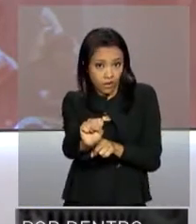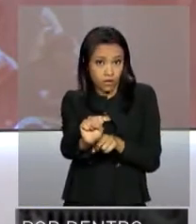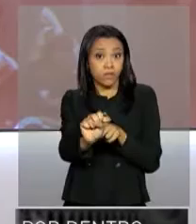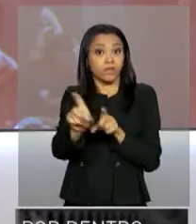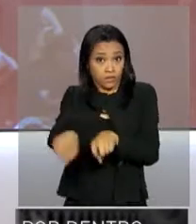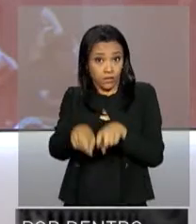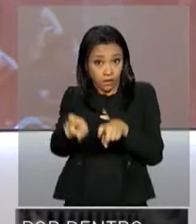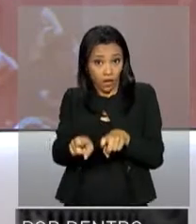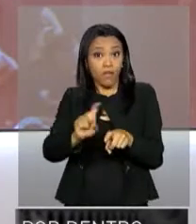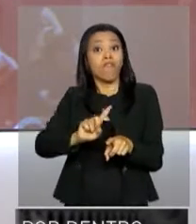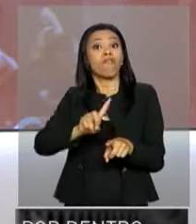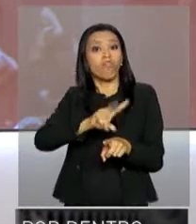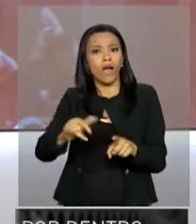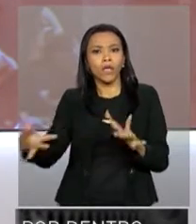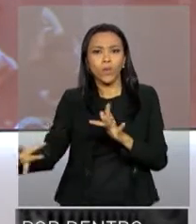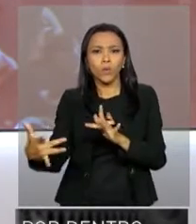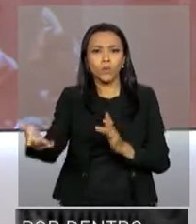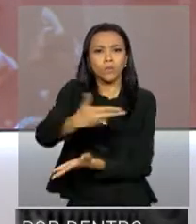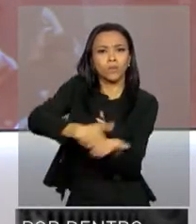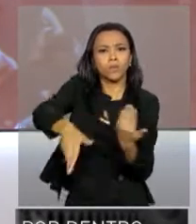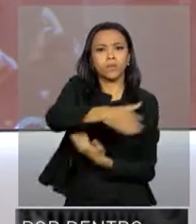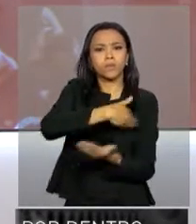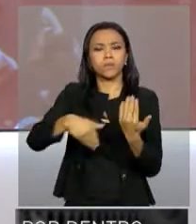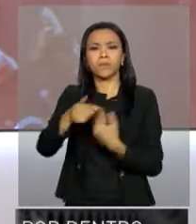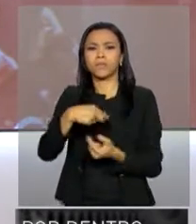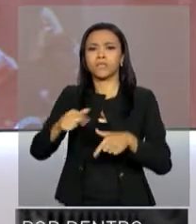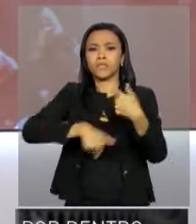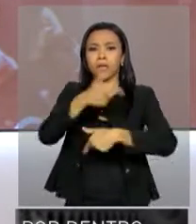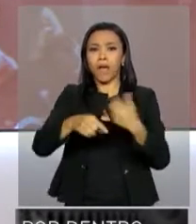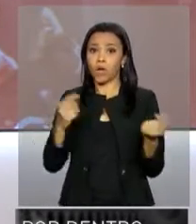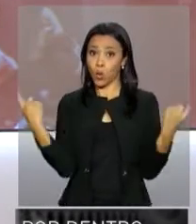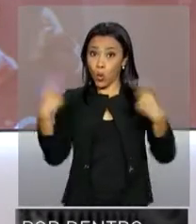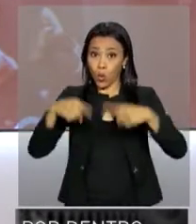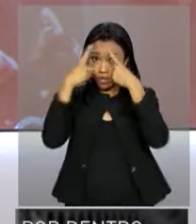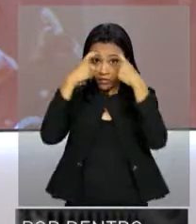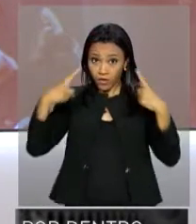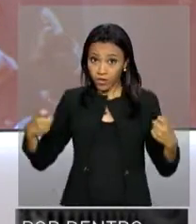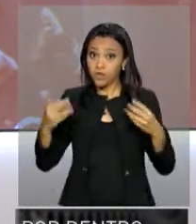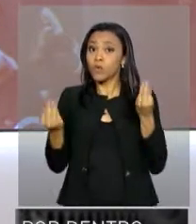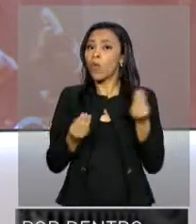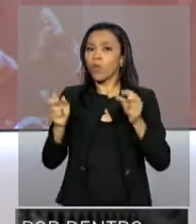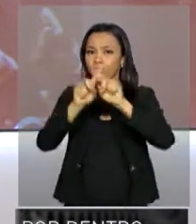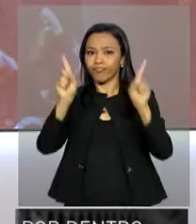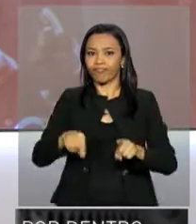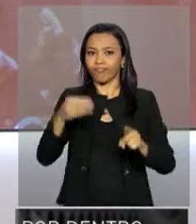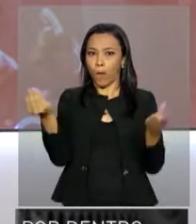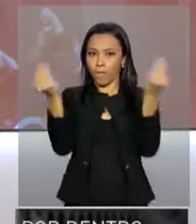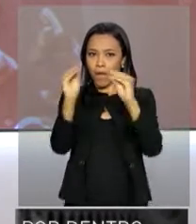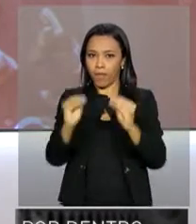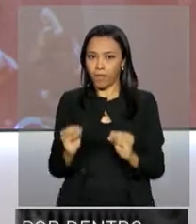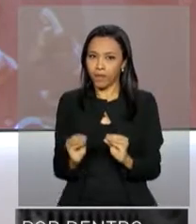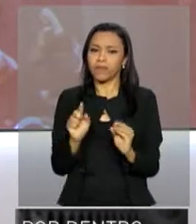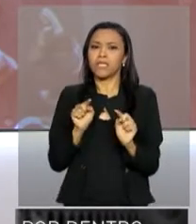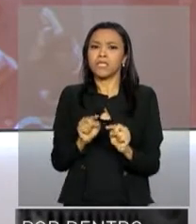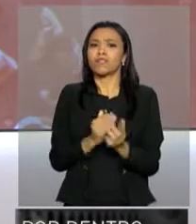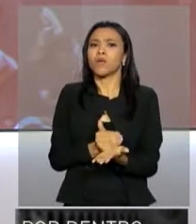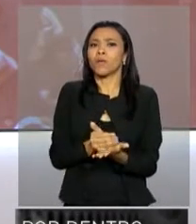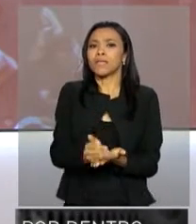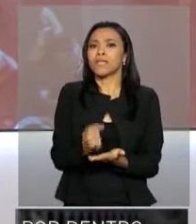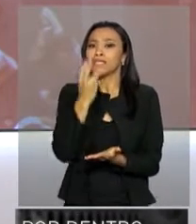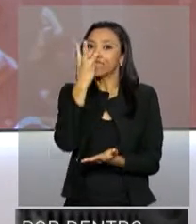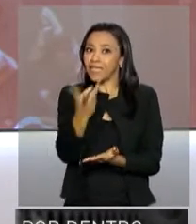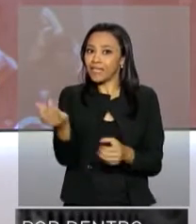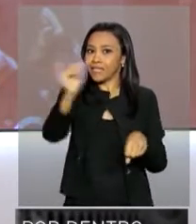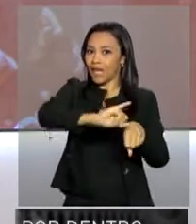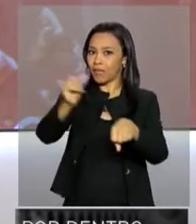vai integrar as ações de enfrentamento à violência do Plano Nacional de Segurança. A iniciativa terá início em 3